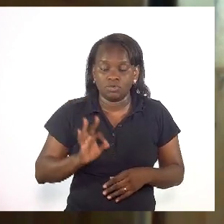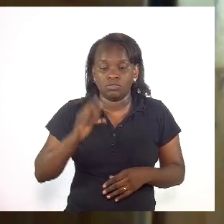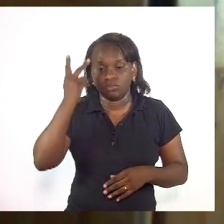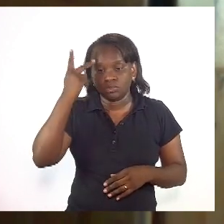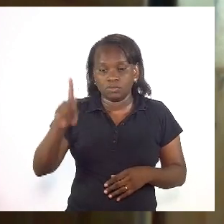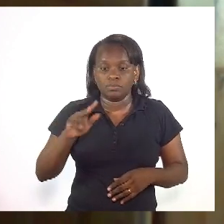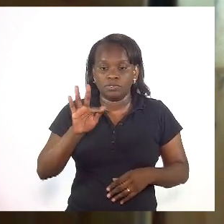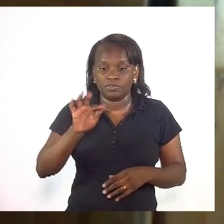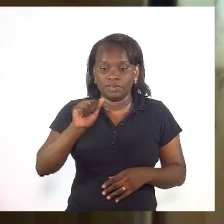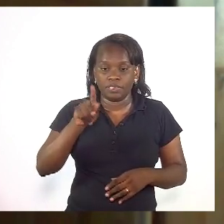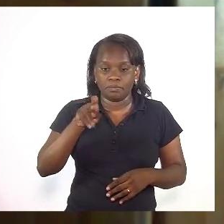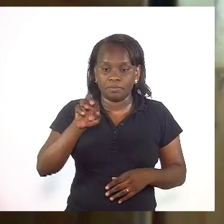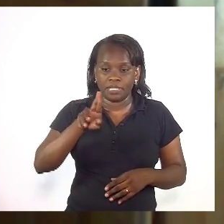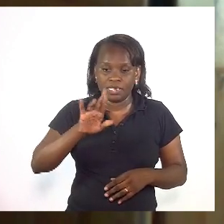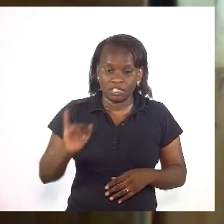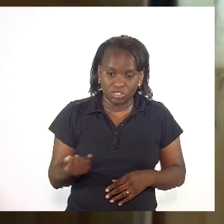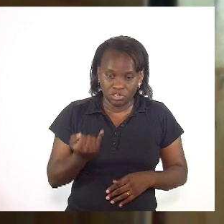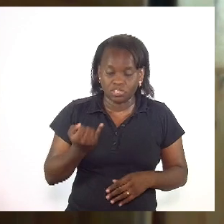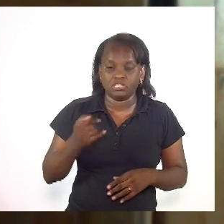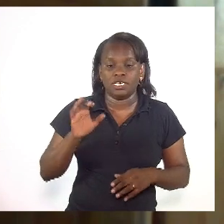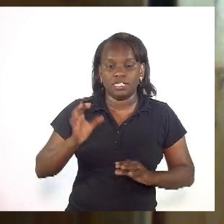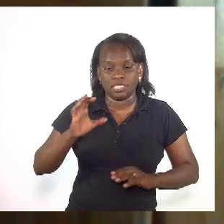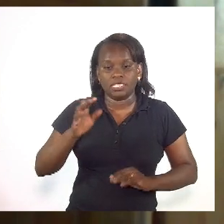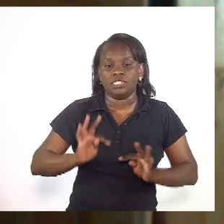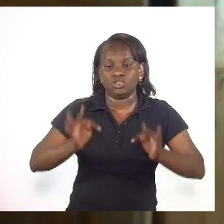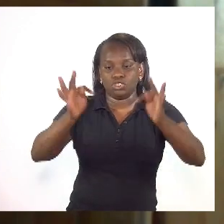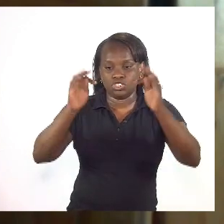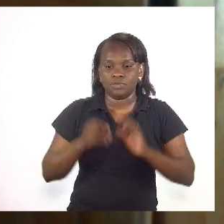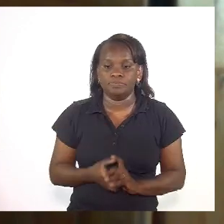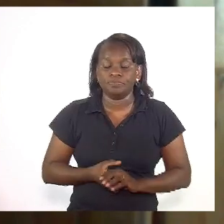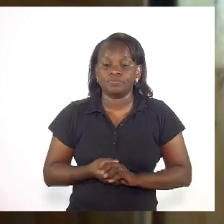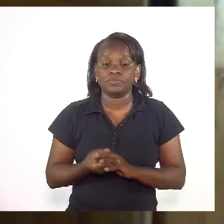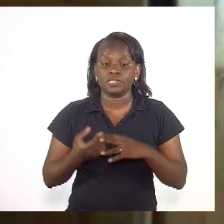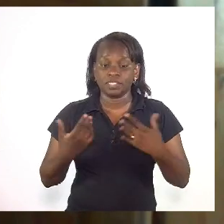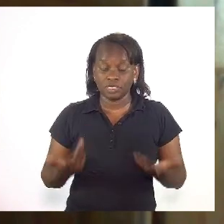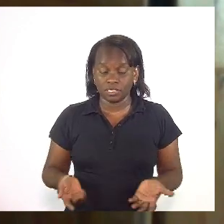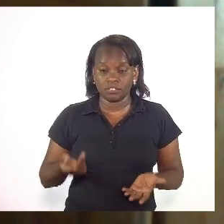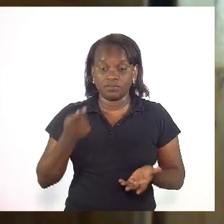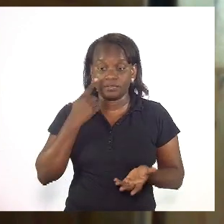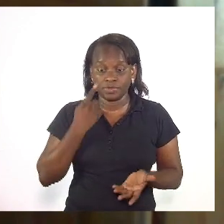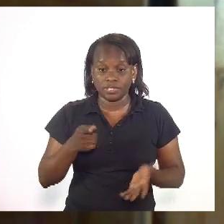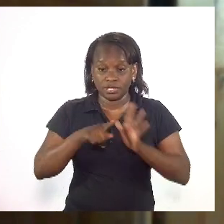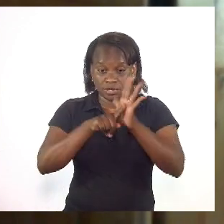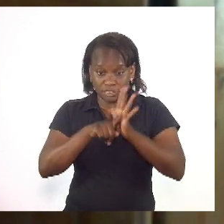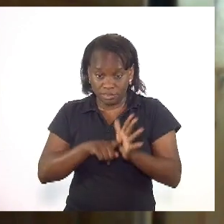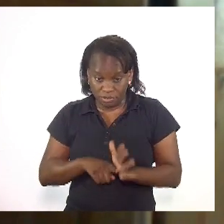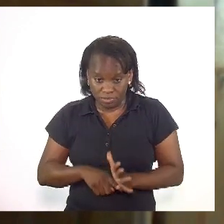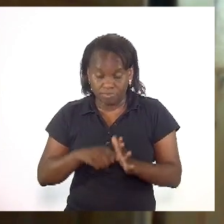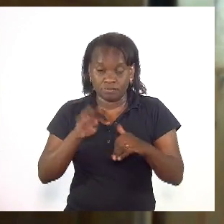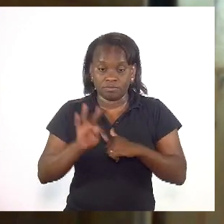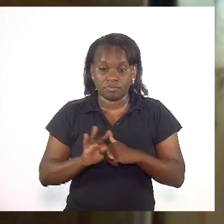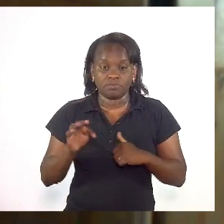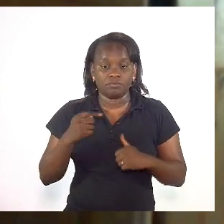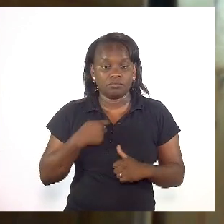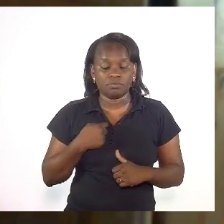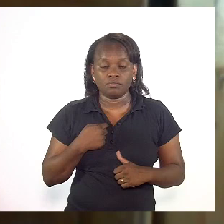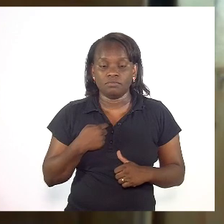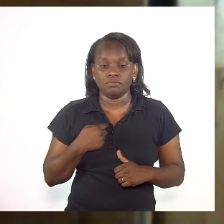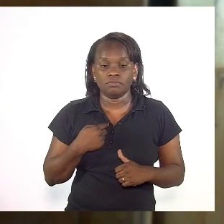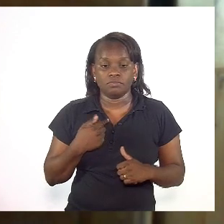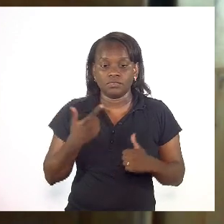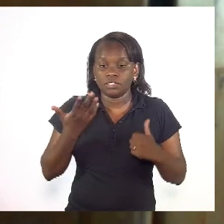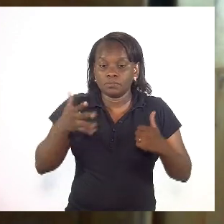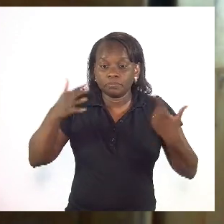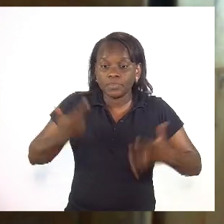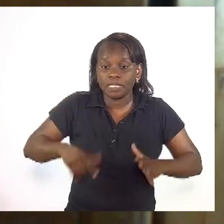relação à FAPERJ, isto é, ciência e tecnologia. Então, sob o ponto de vista da análise técnica, eu não vou, que é a